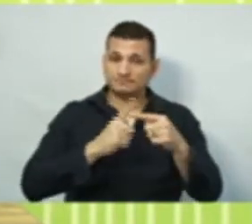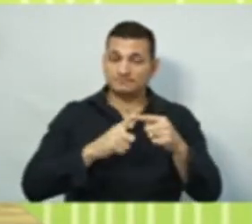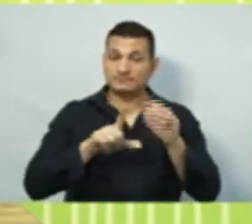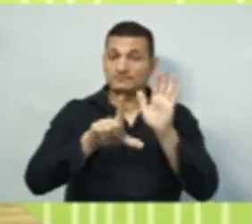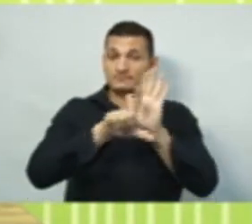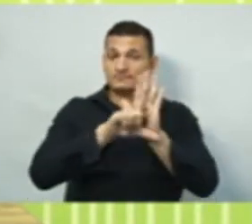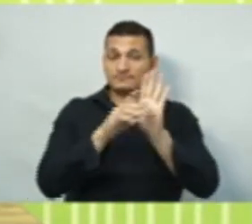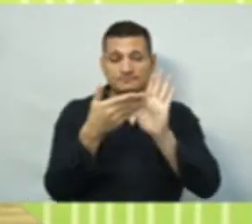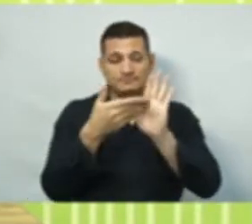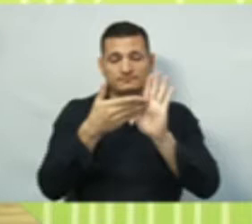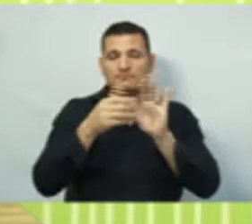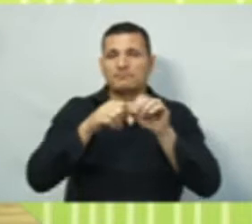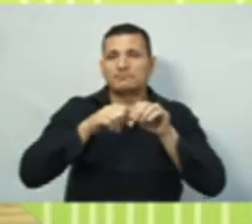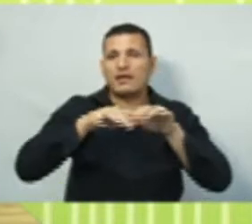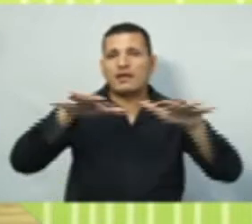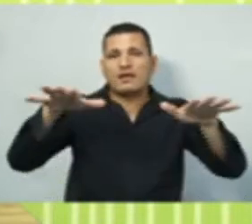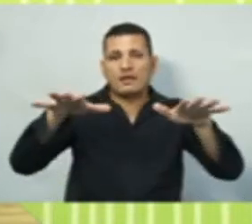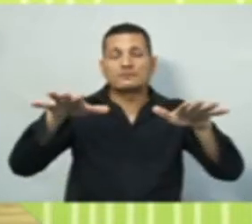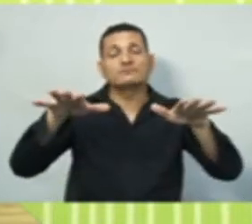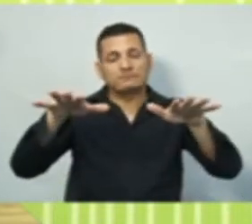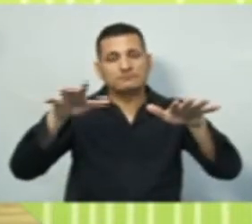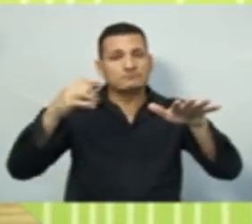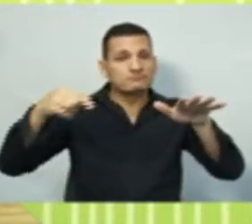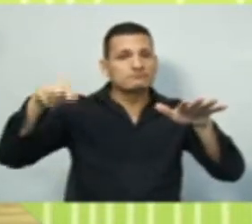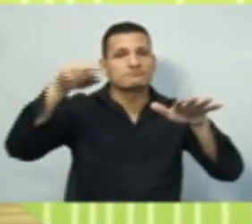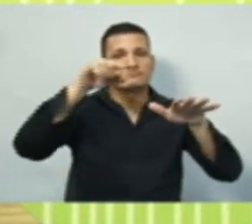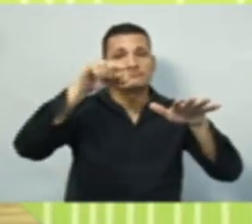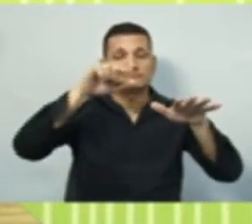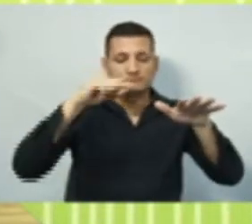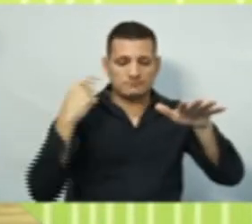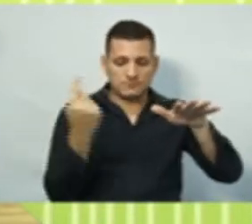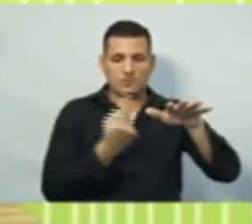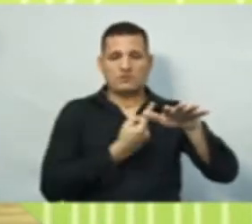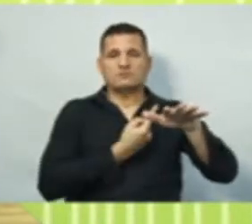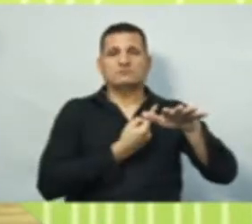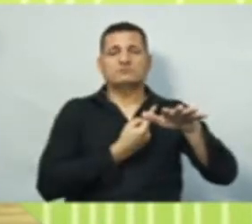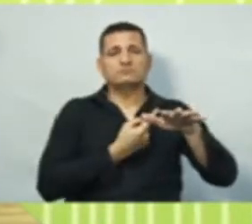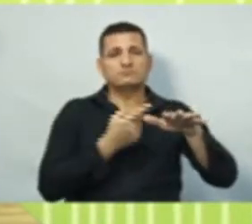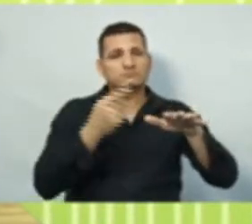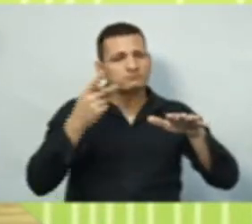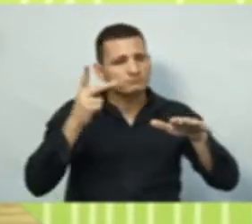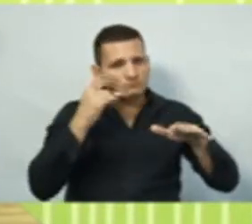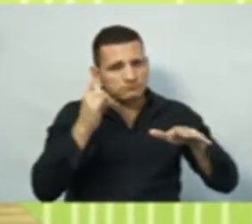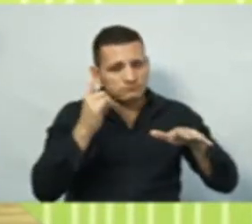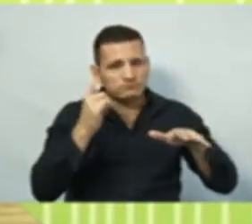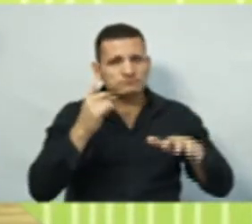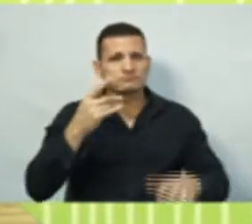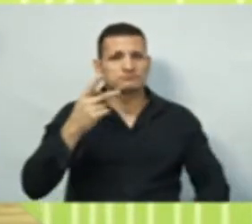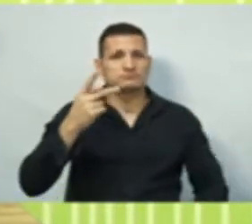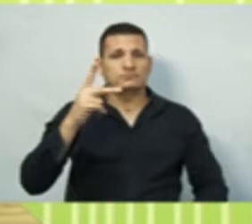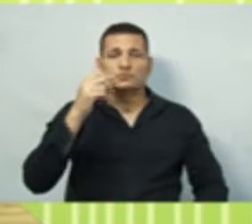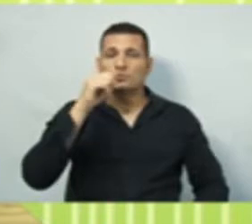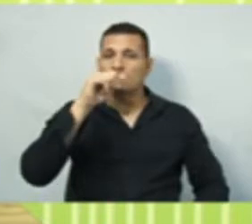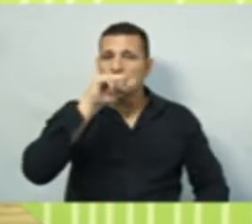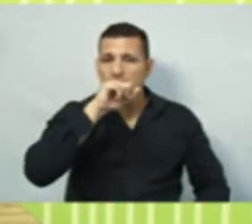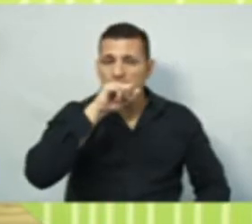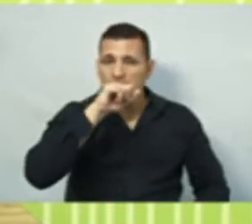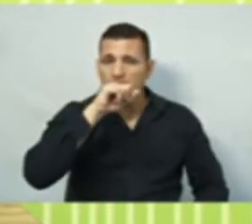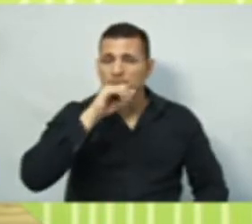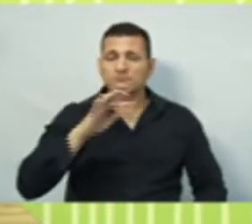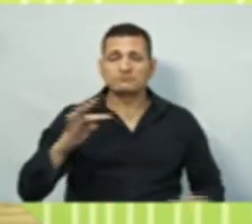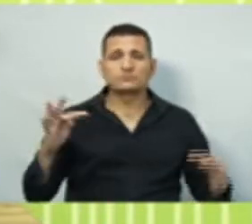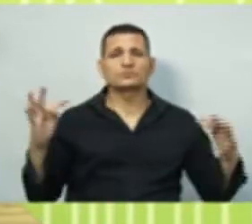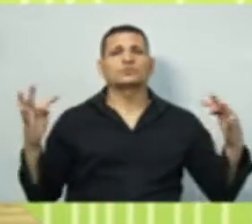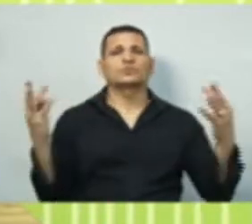publicada, subentende-se que todos nós, eu, você, teu pai, tua mãe, tua avó, todos